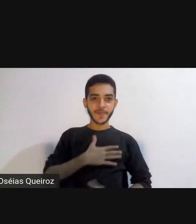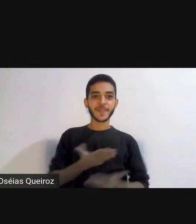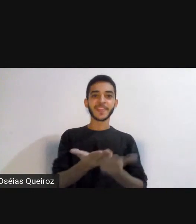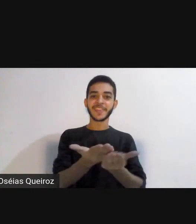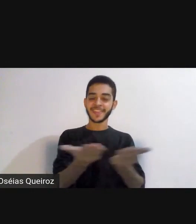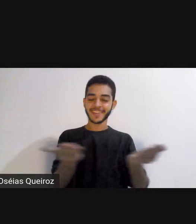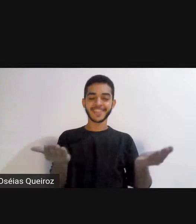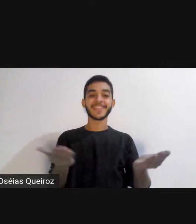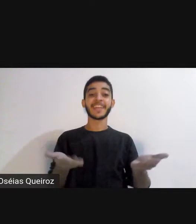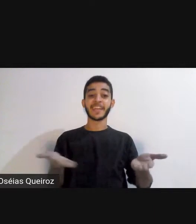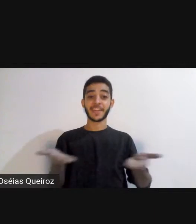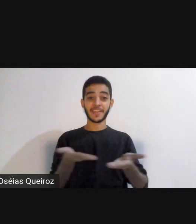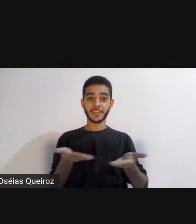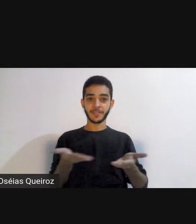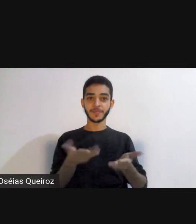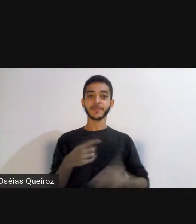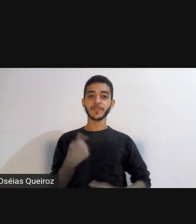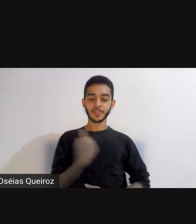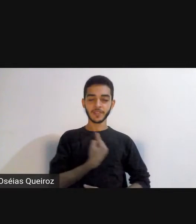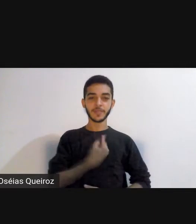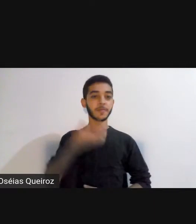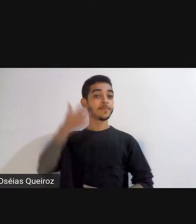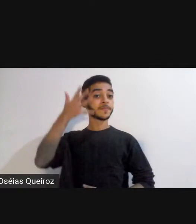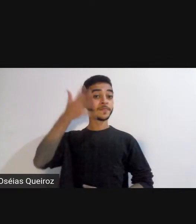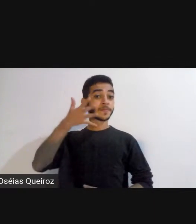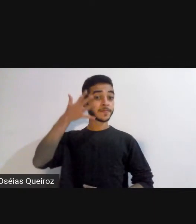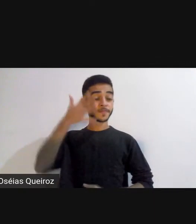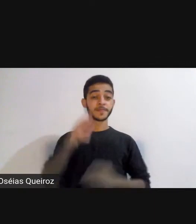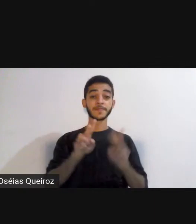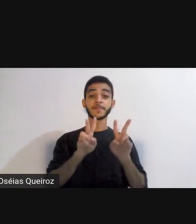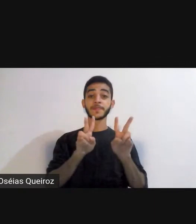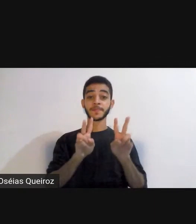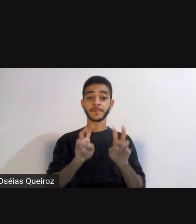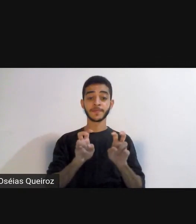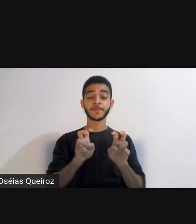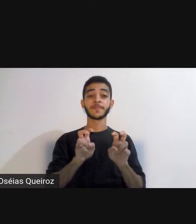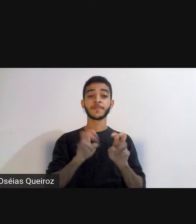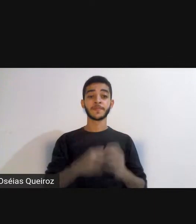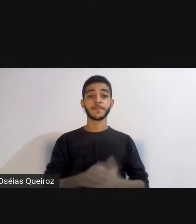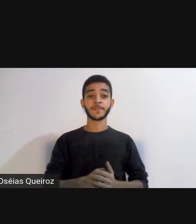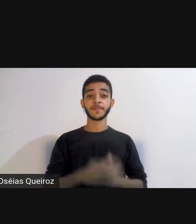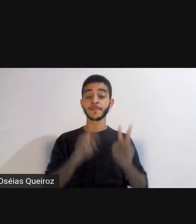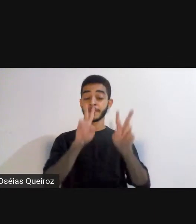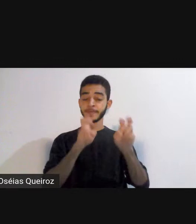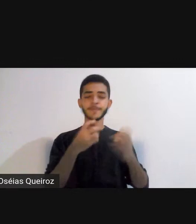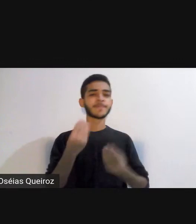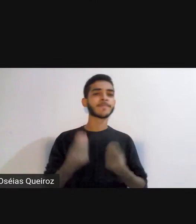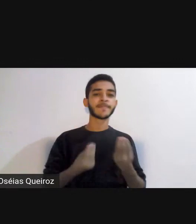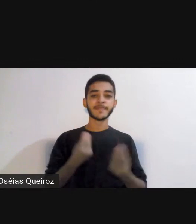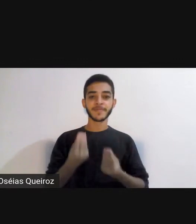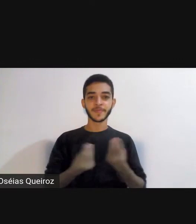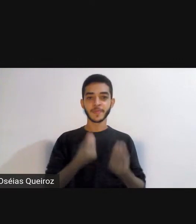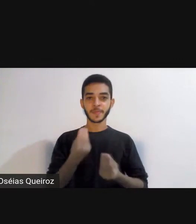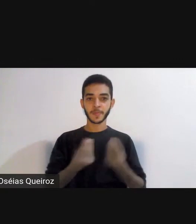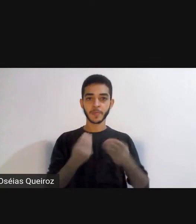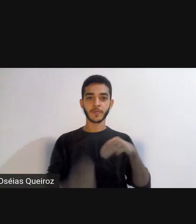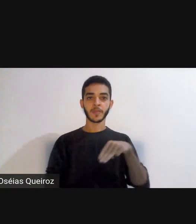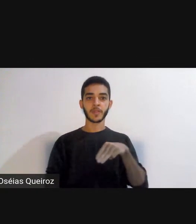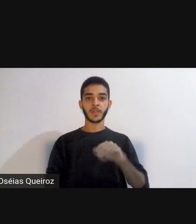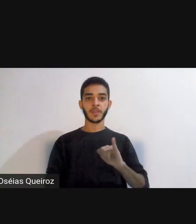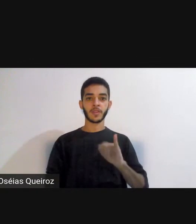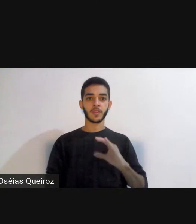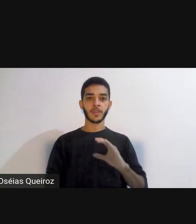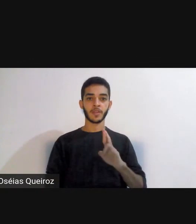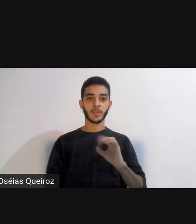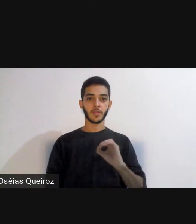vamos agora para a palestra de encerramento, que tem como tema microplástico nos